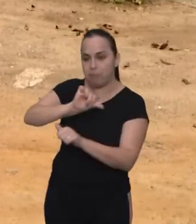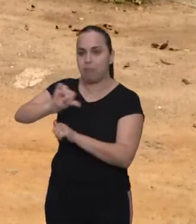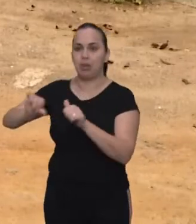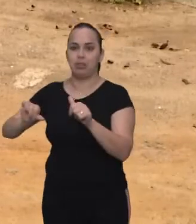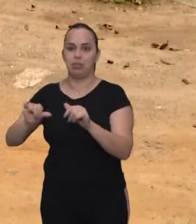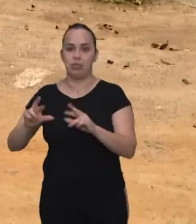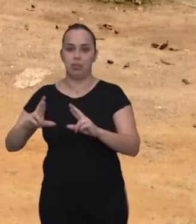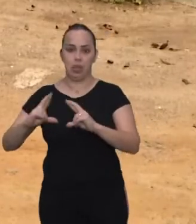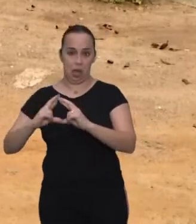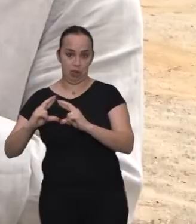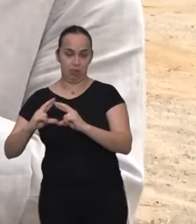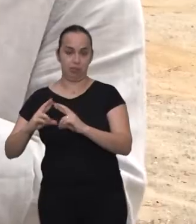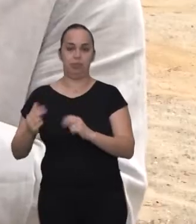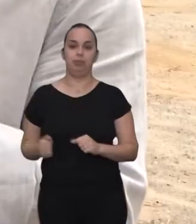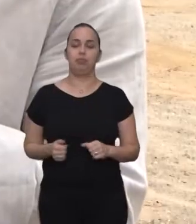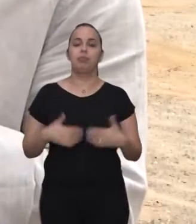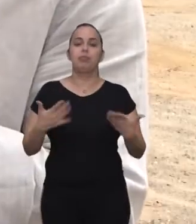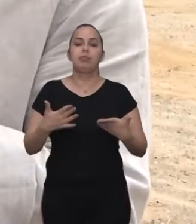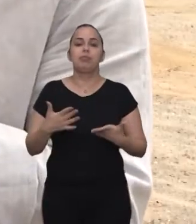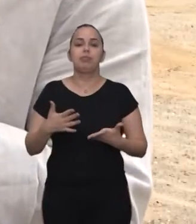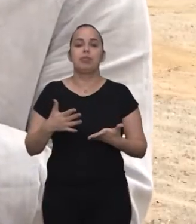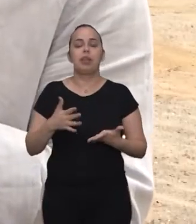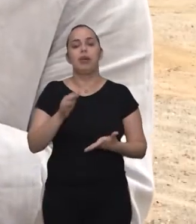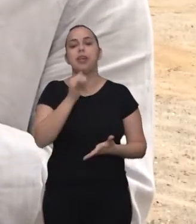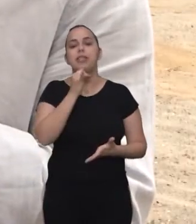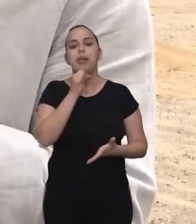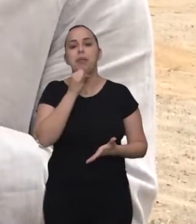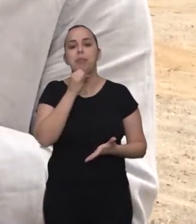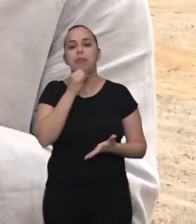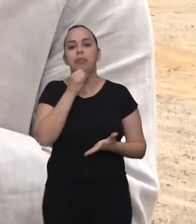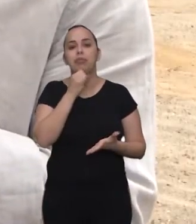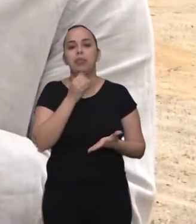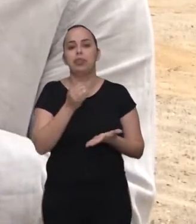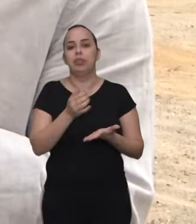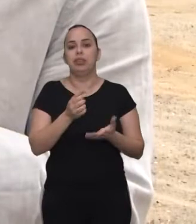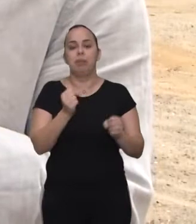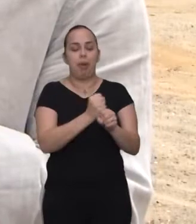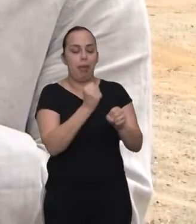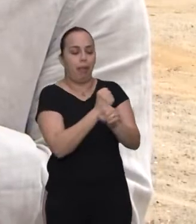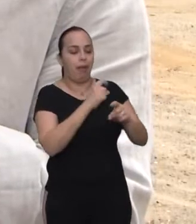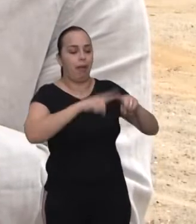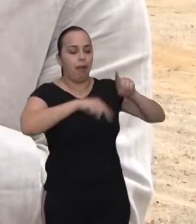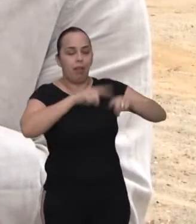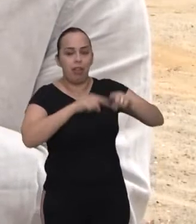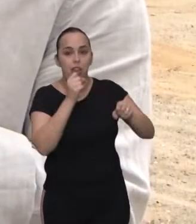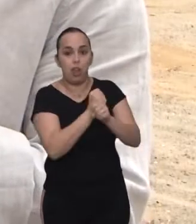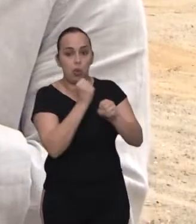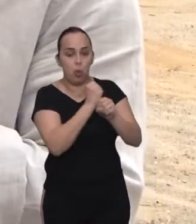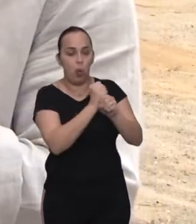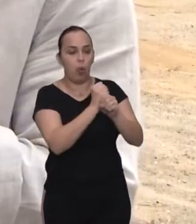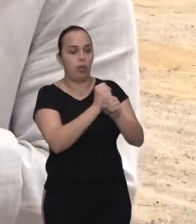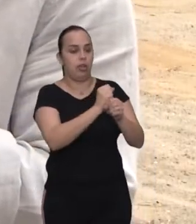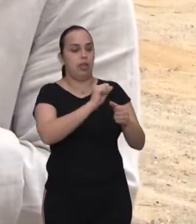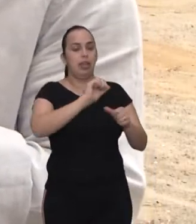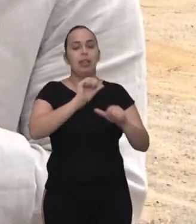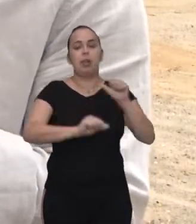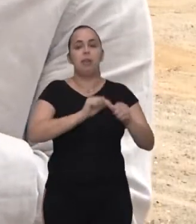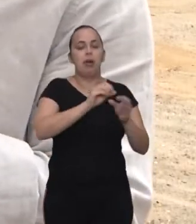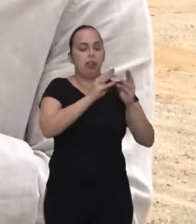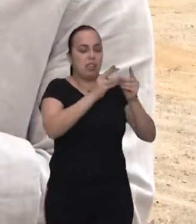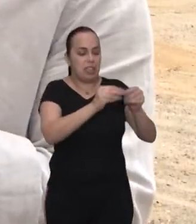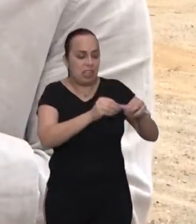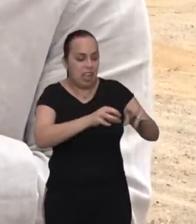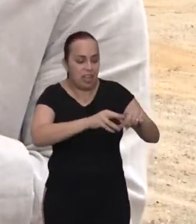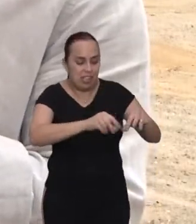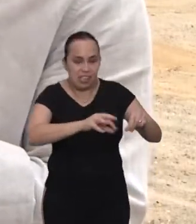prefeitura e entidades parceiras caso entulho né a gente tritura né tritura esse produto ele transforme em três tipos de